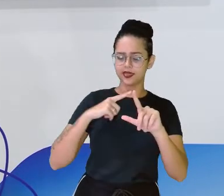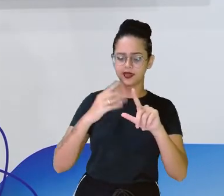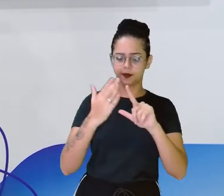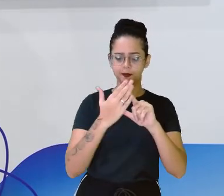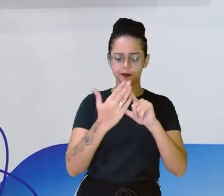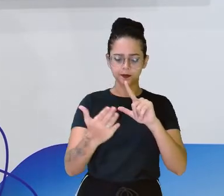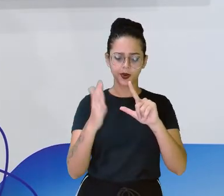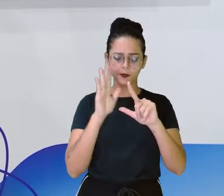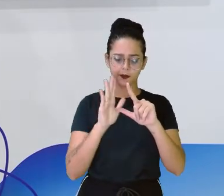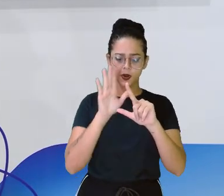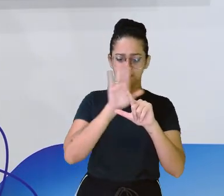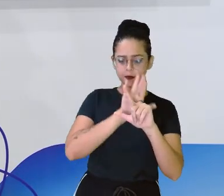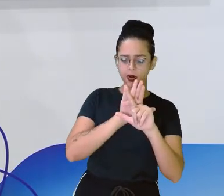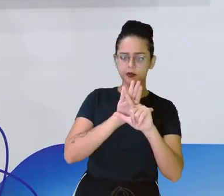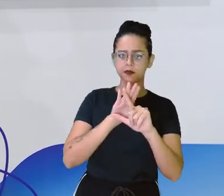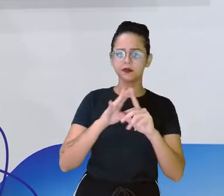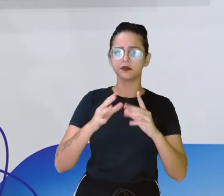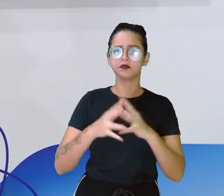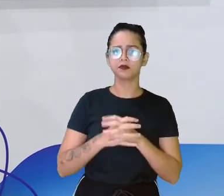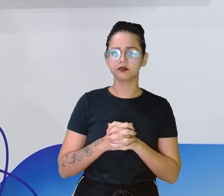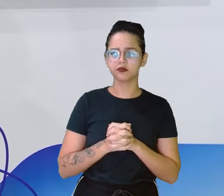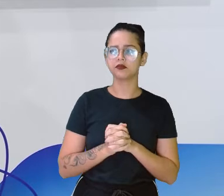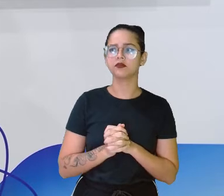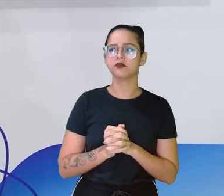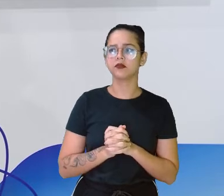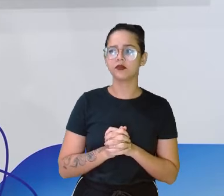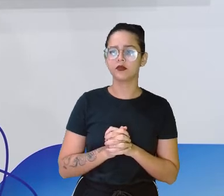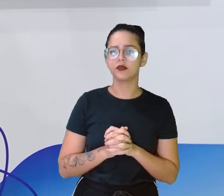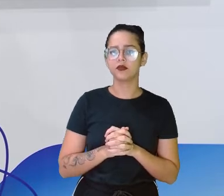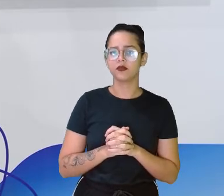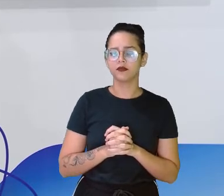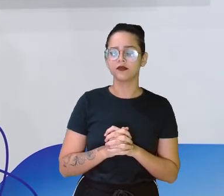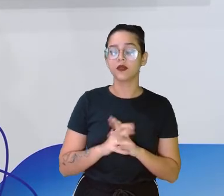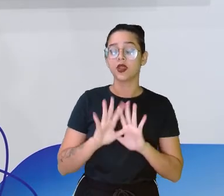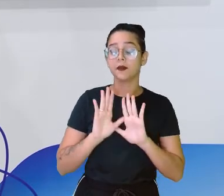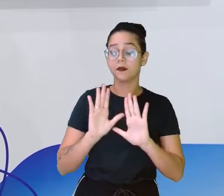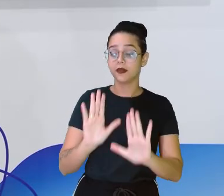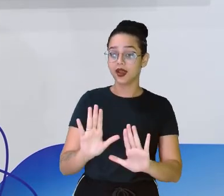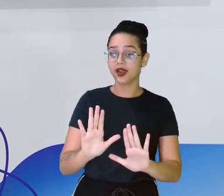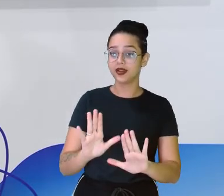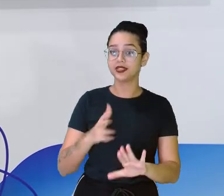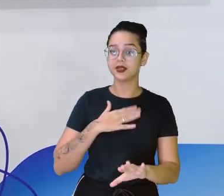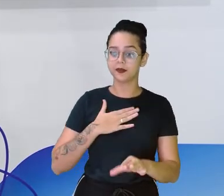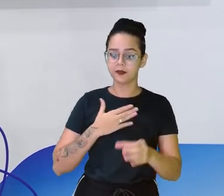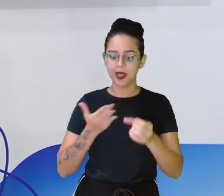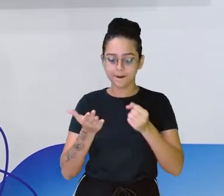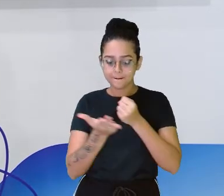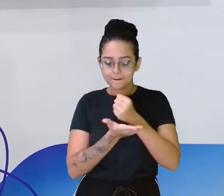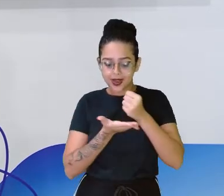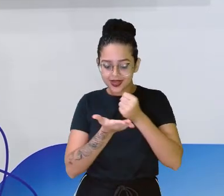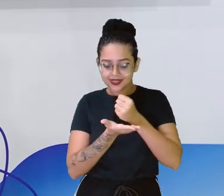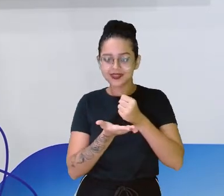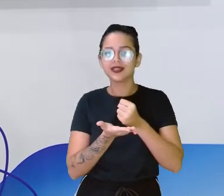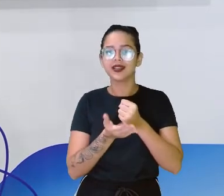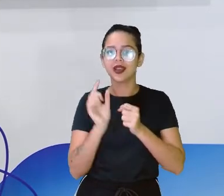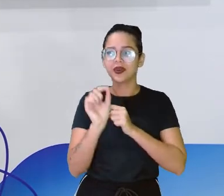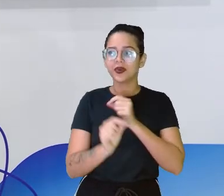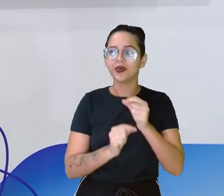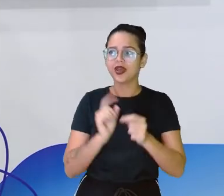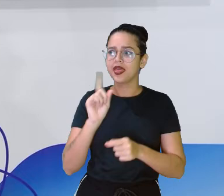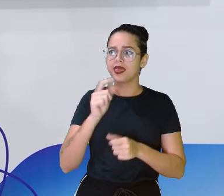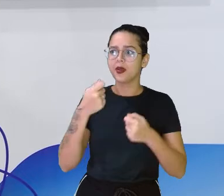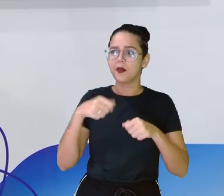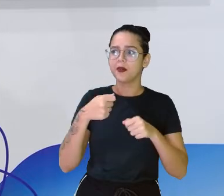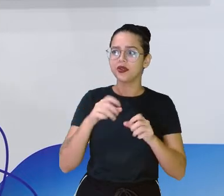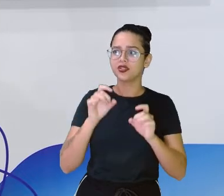triangulares, faces laterais. Mas a minha base, ela não